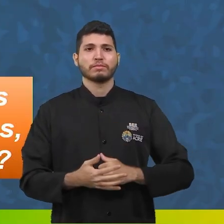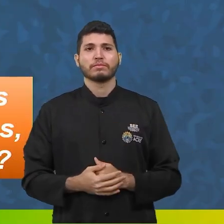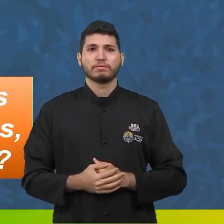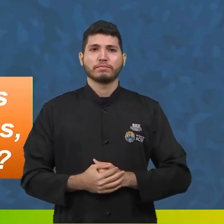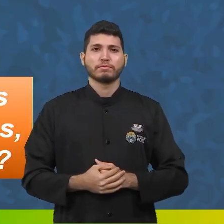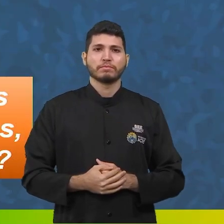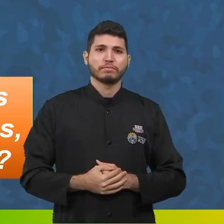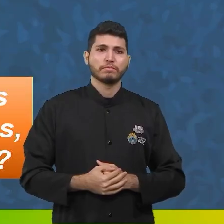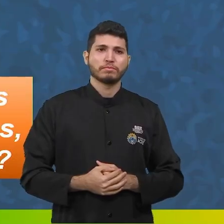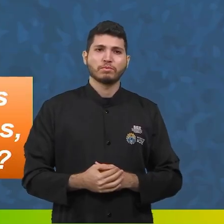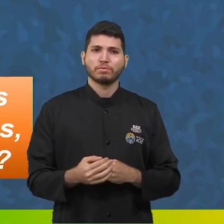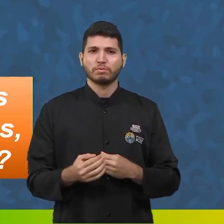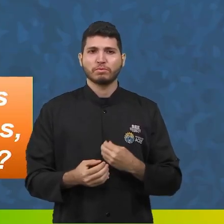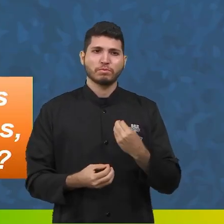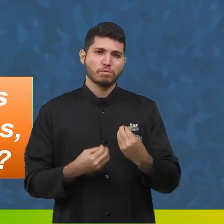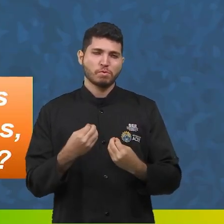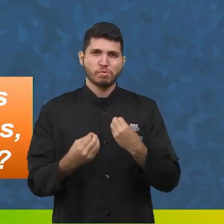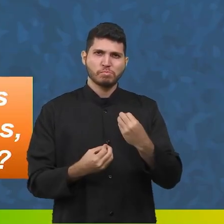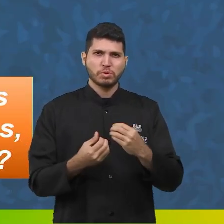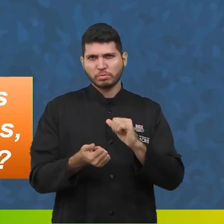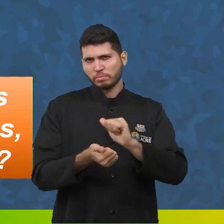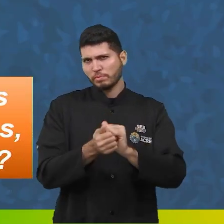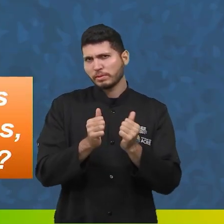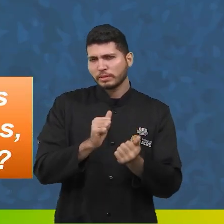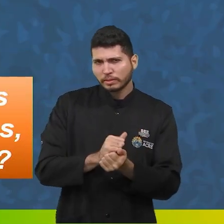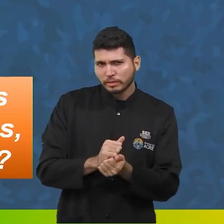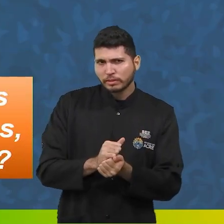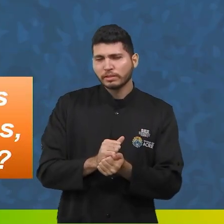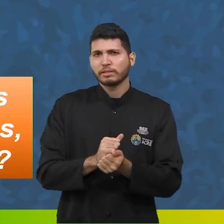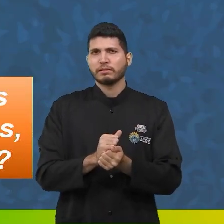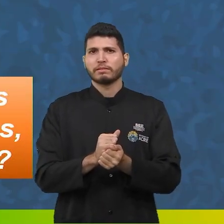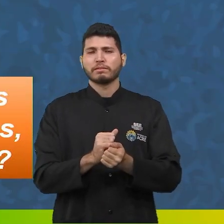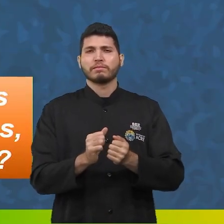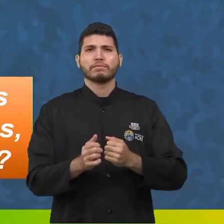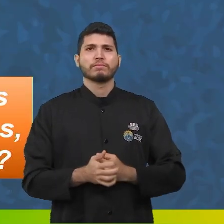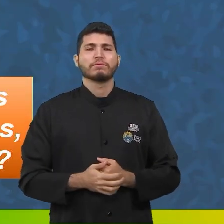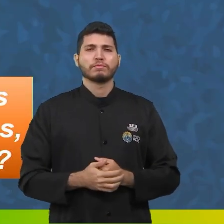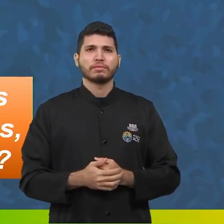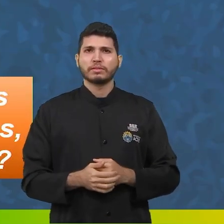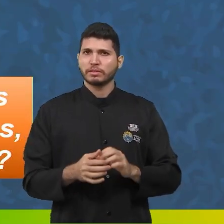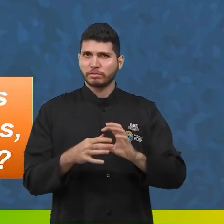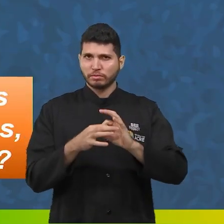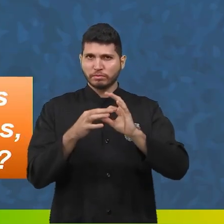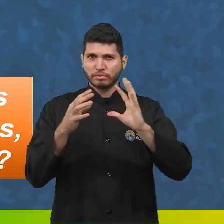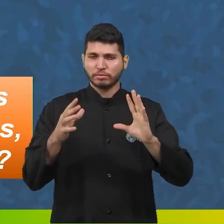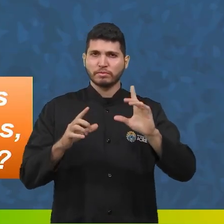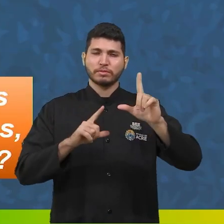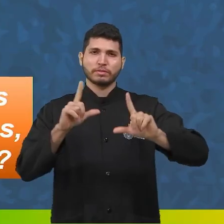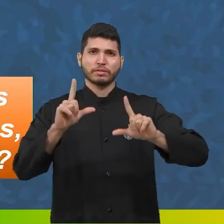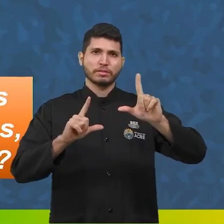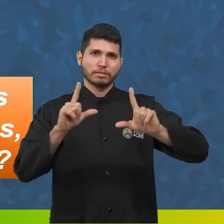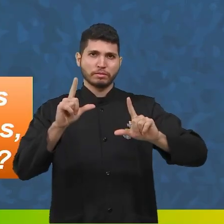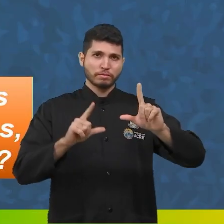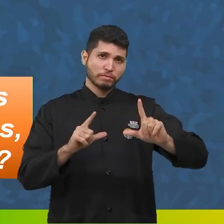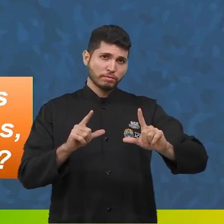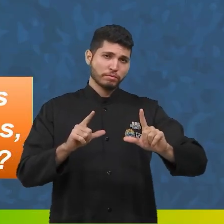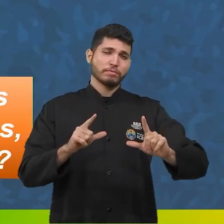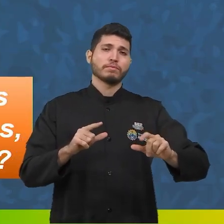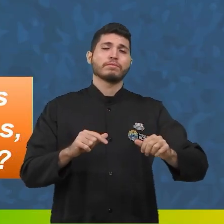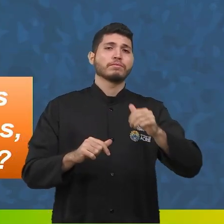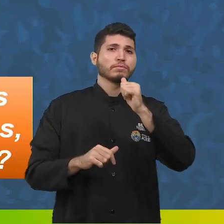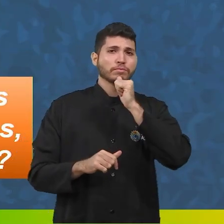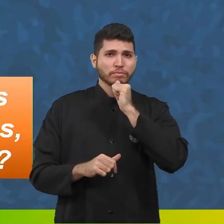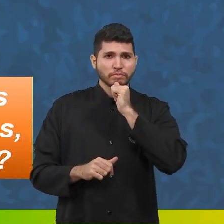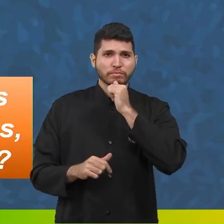ela também ainda existe, né? Ainda é disponível na TV aberta. Então, como que ela vai